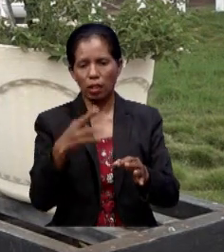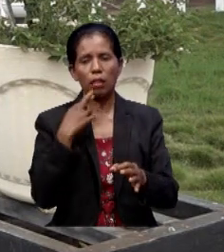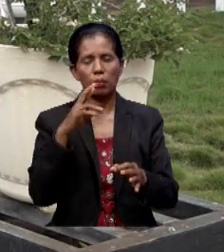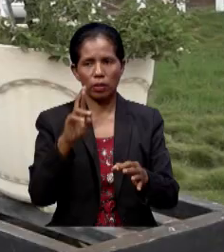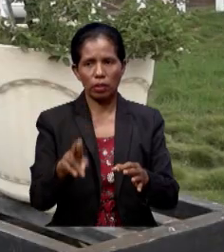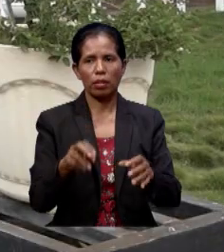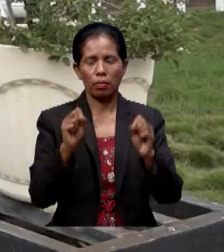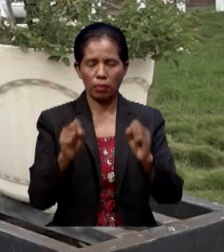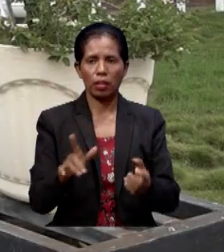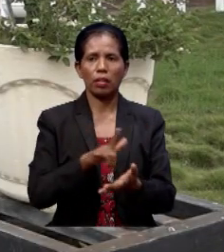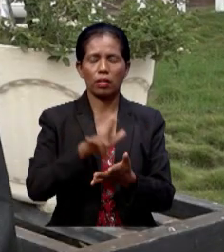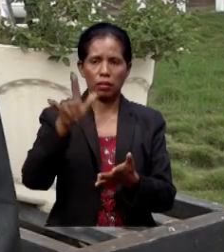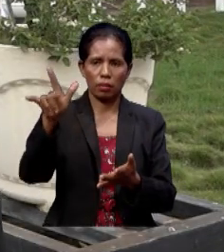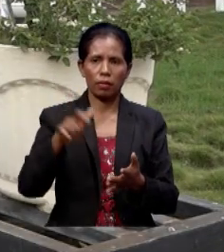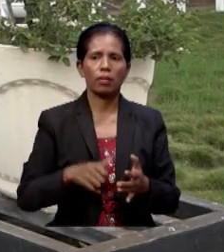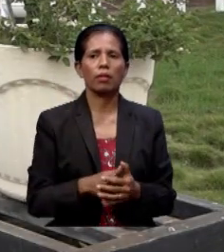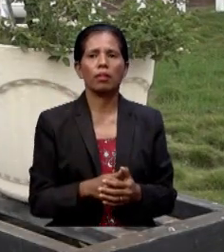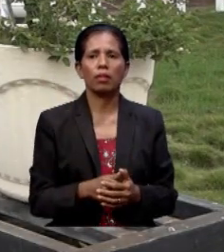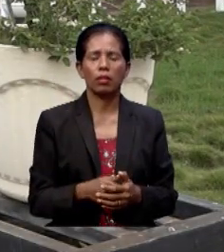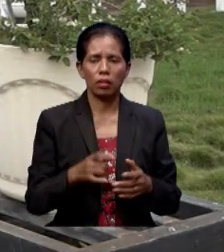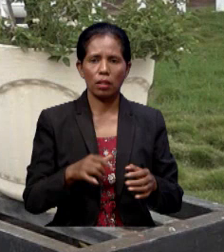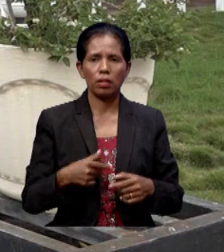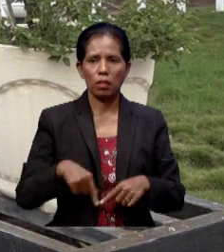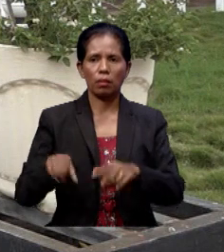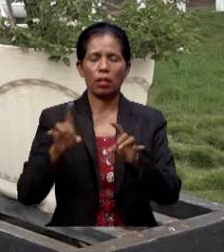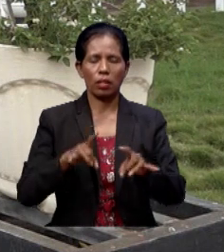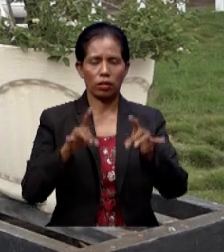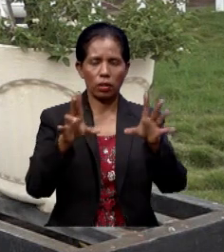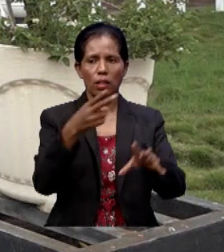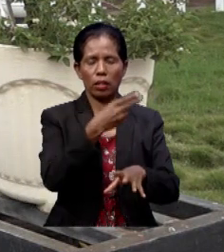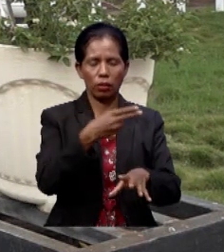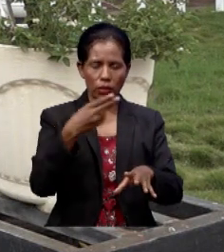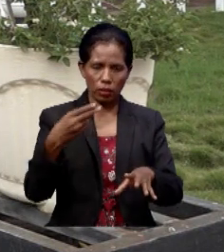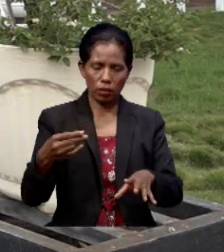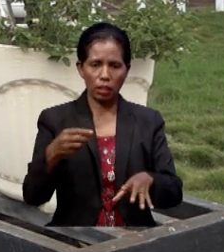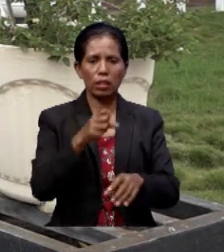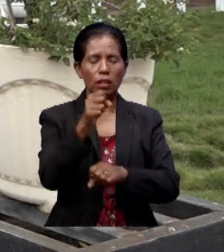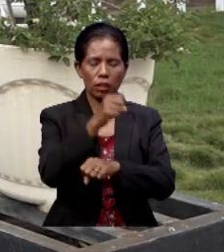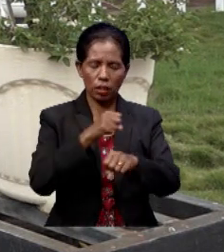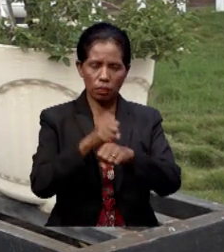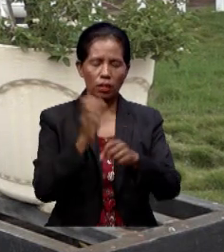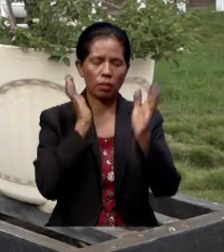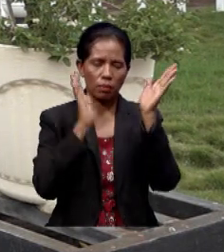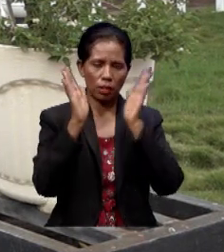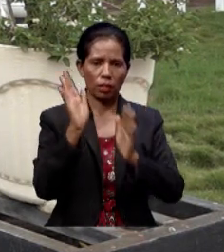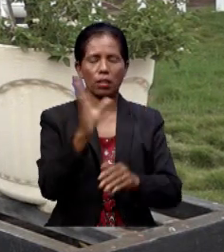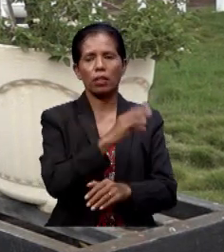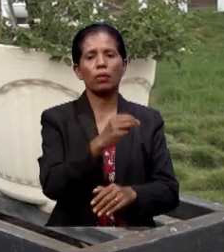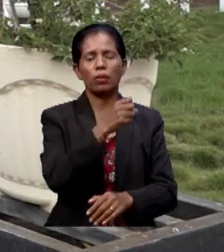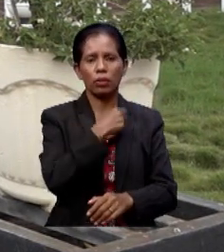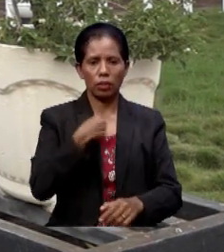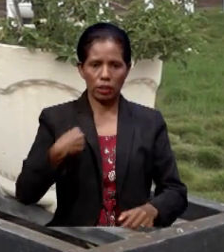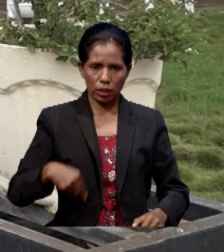de ambelesemo. Designate, or sira sei ba Australia, sei ba Indonesia, sei ba Singapura, ba Malaysia, ba China.